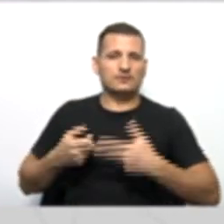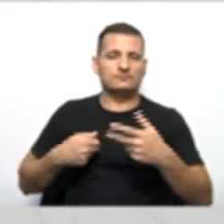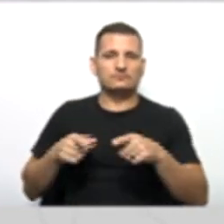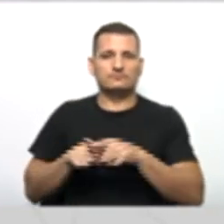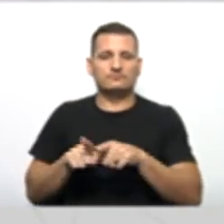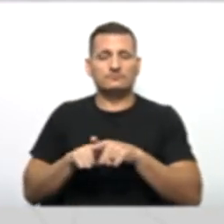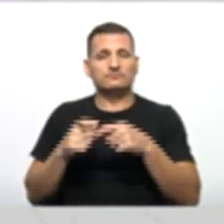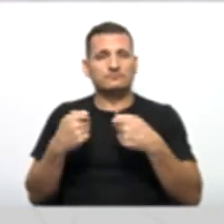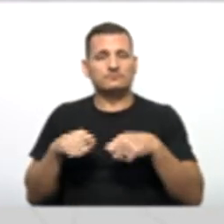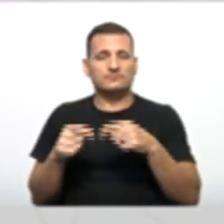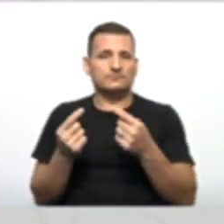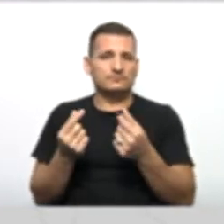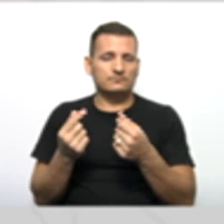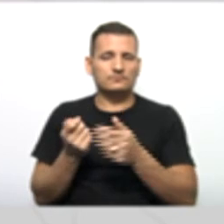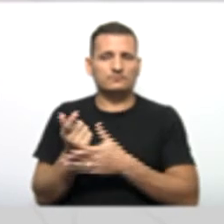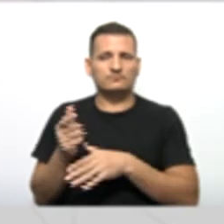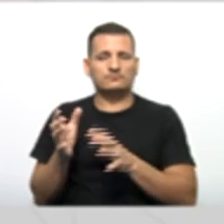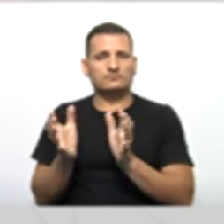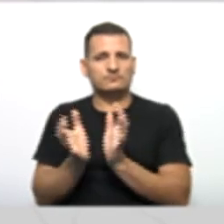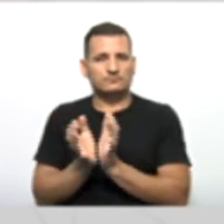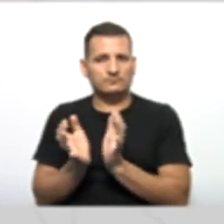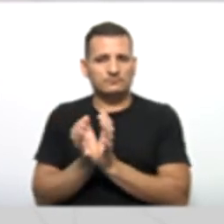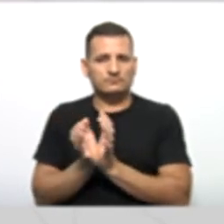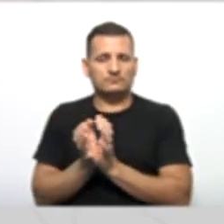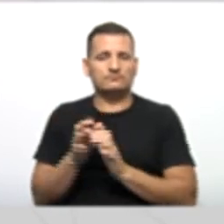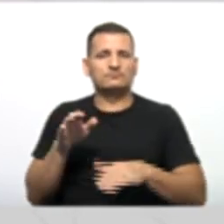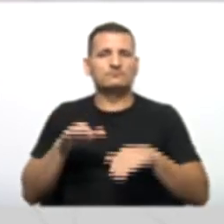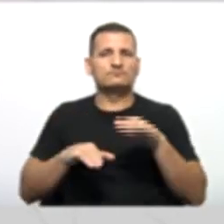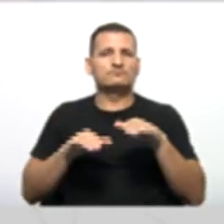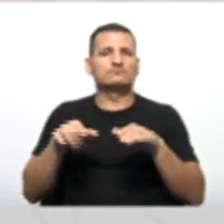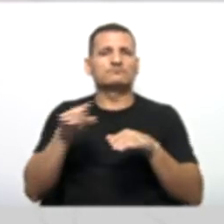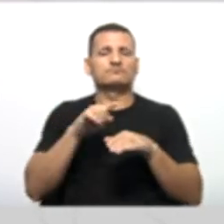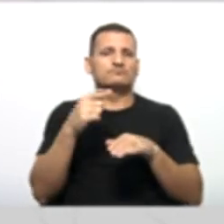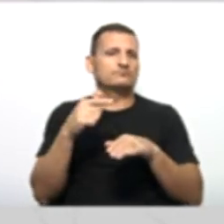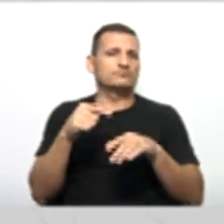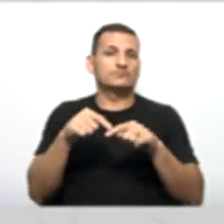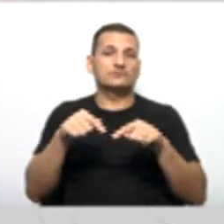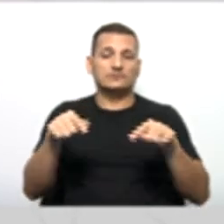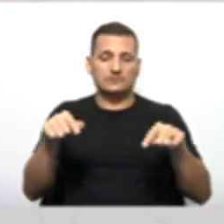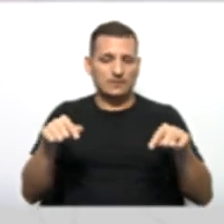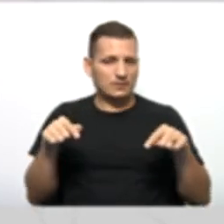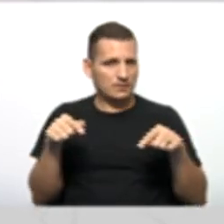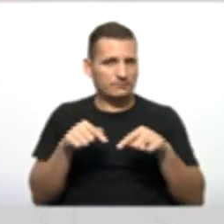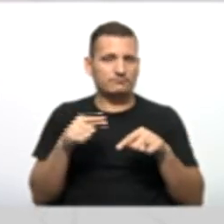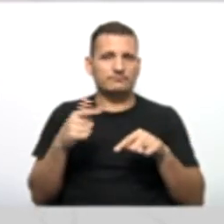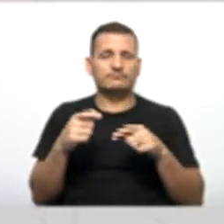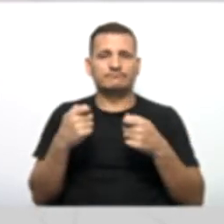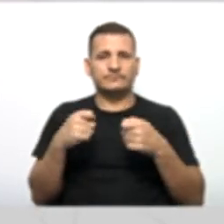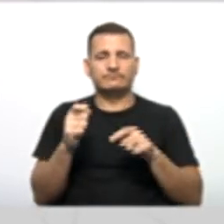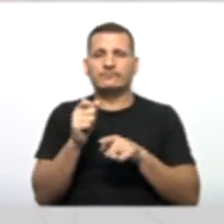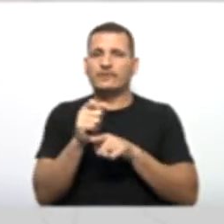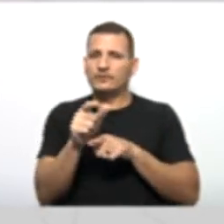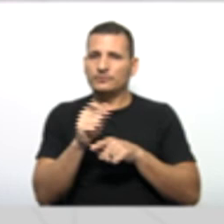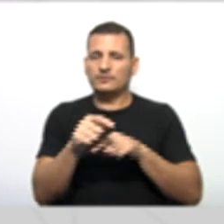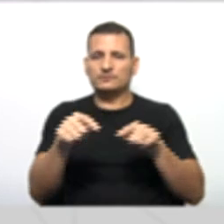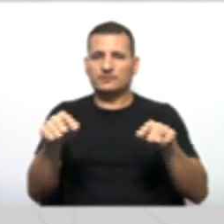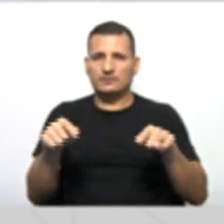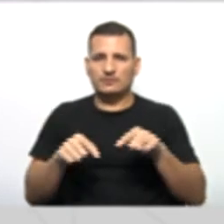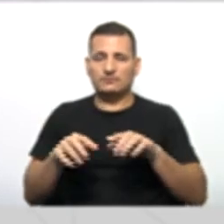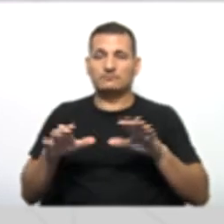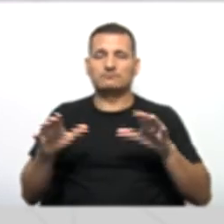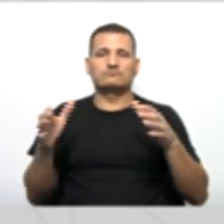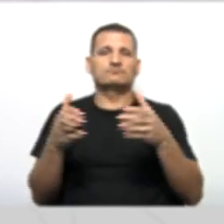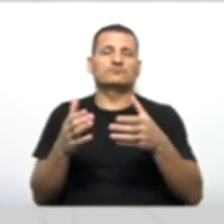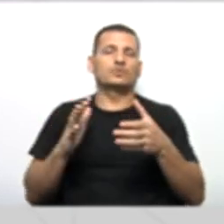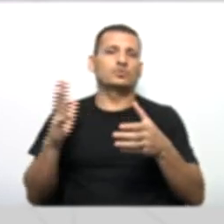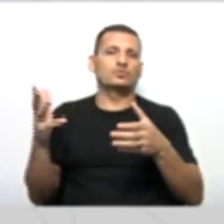isso, para alocar equipes. Às vezes você não tem uma sala específica, você precisa alugar uma sala, né, para reunir toda a equipe da